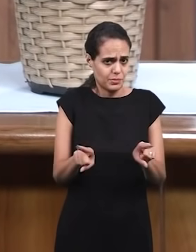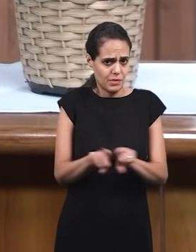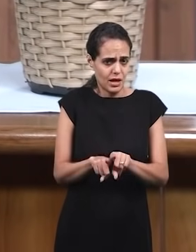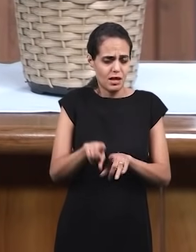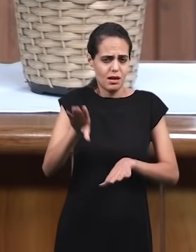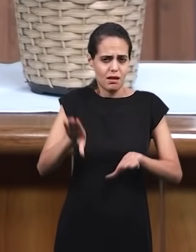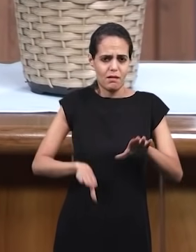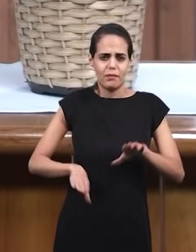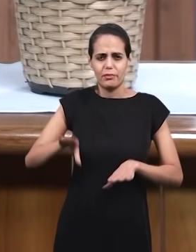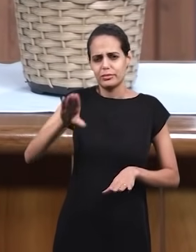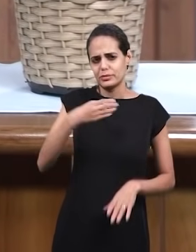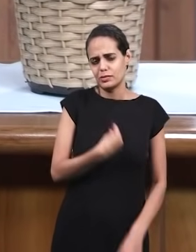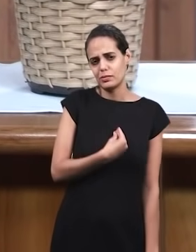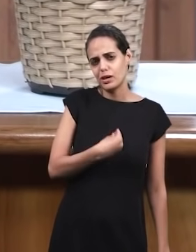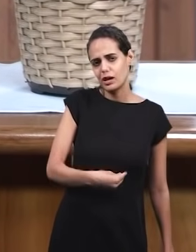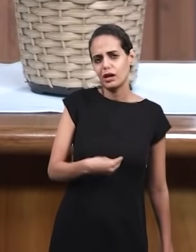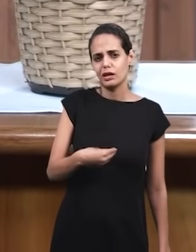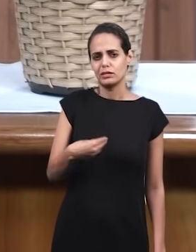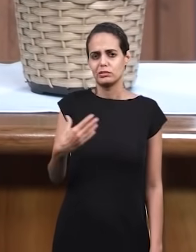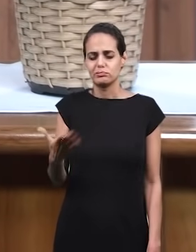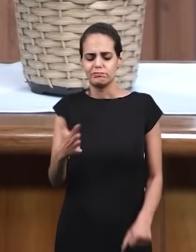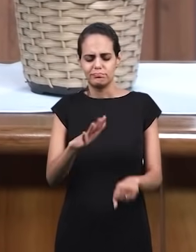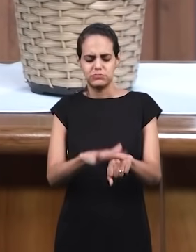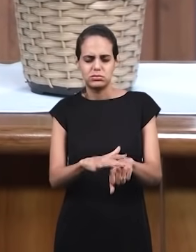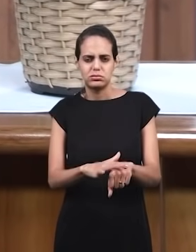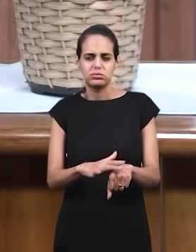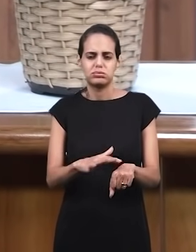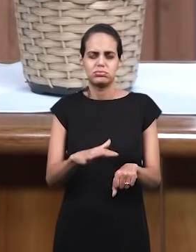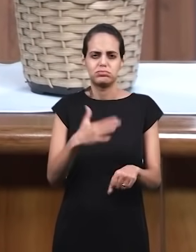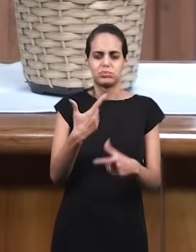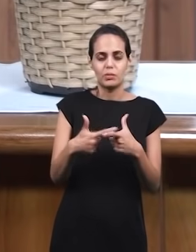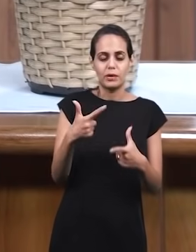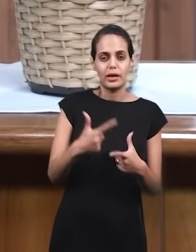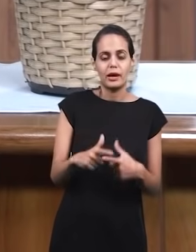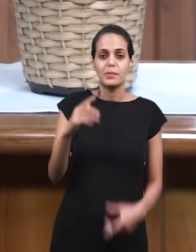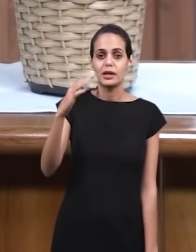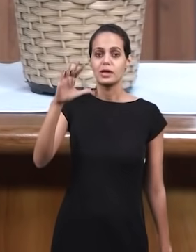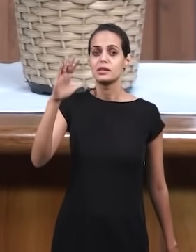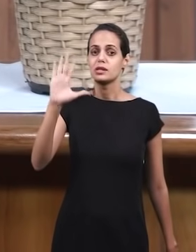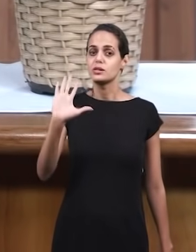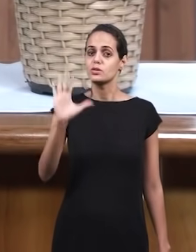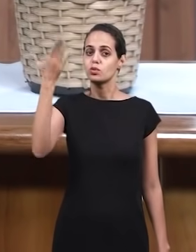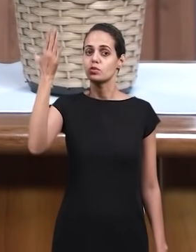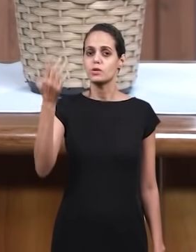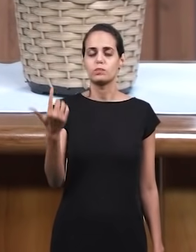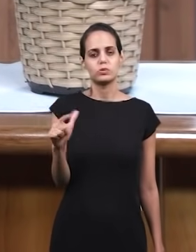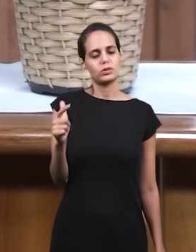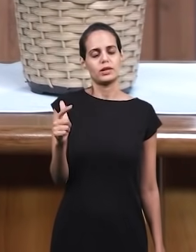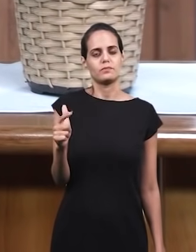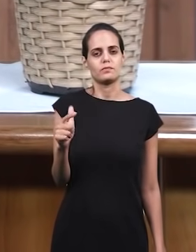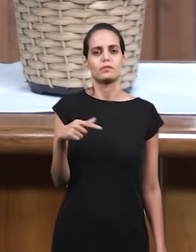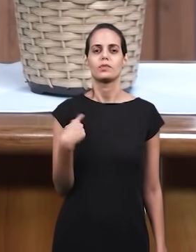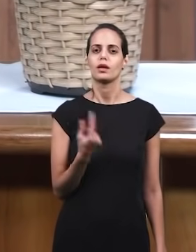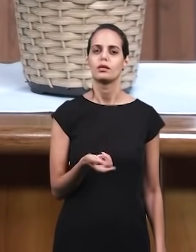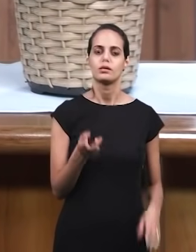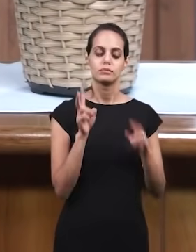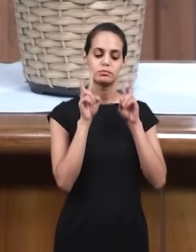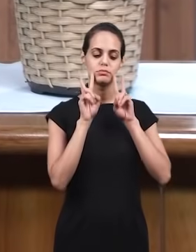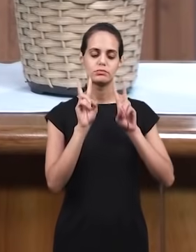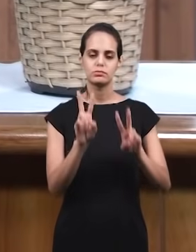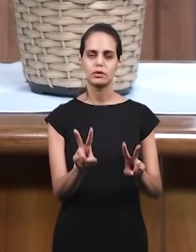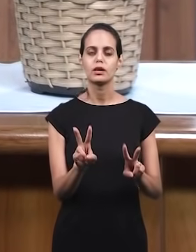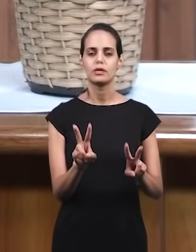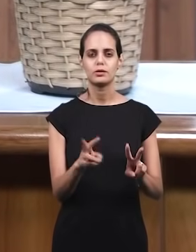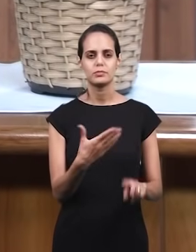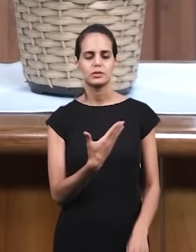acontecem no dia a dia, com enfermidades, com problemas que a ciência não tem como resolver. E nós vemos muitos irmãos e amigos